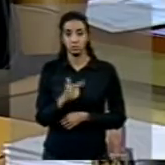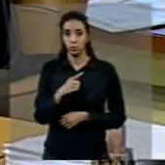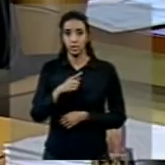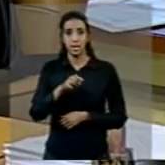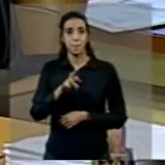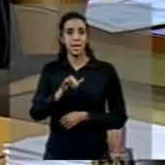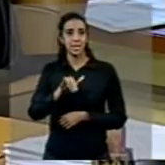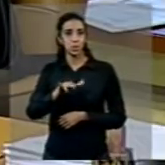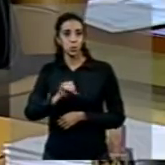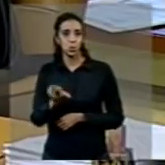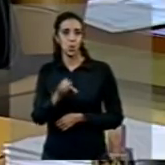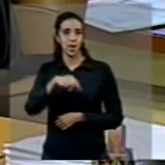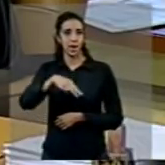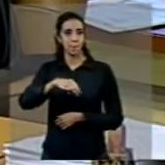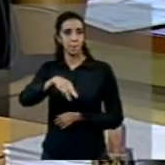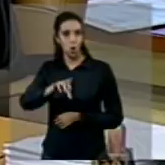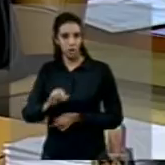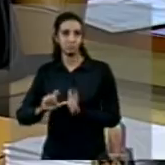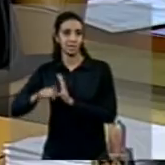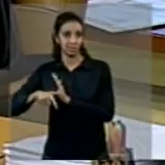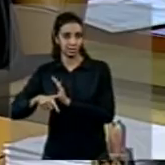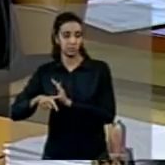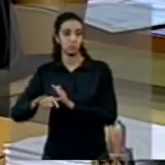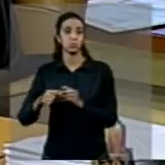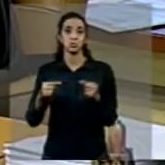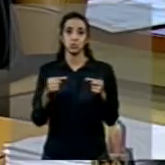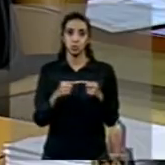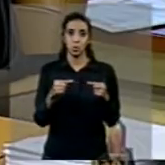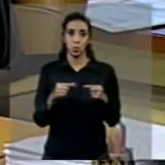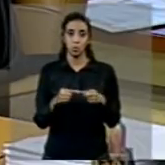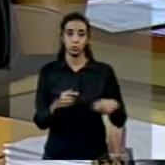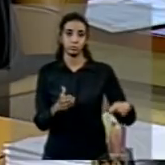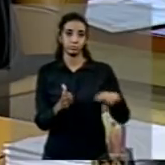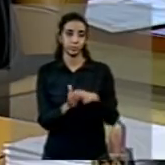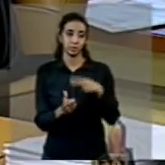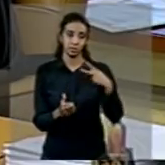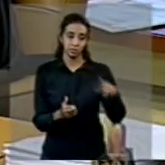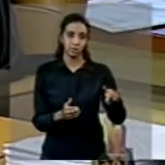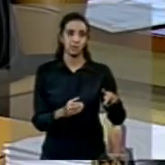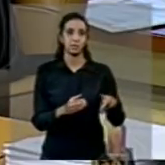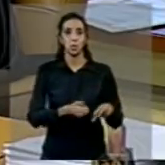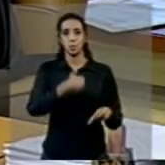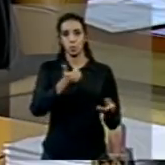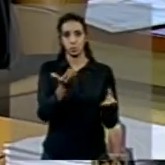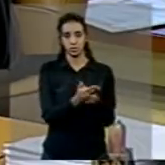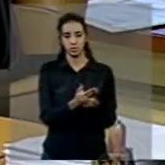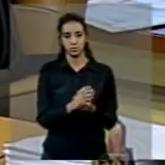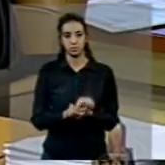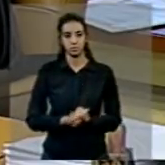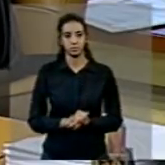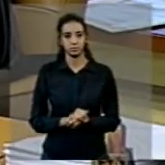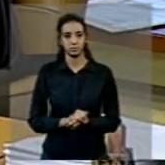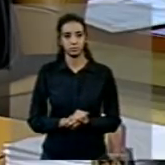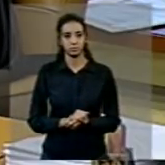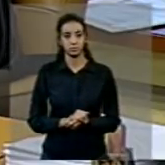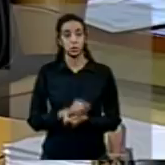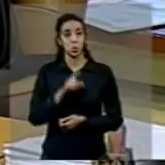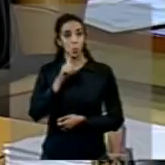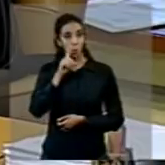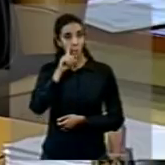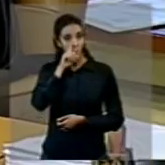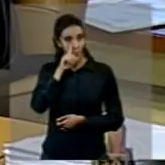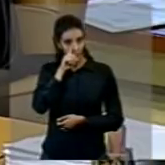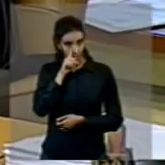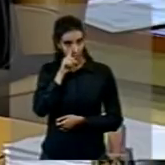nos termos que sustenta a petição inicial. O risco, nessa altura e